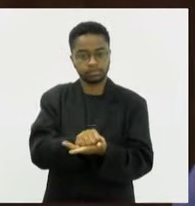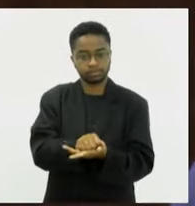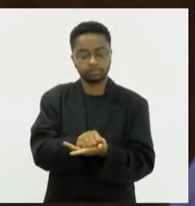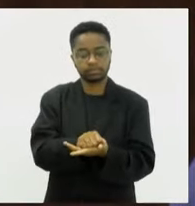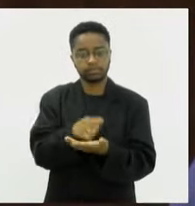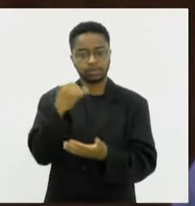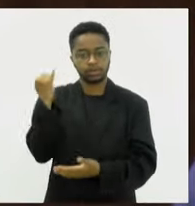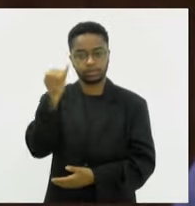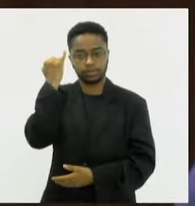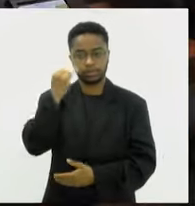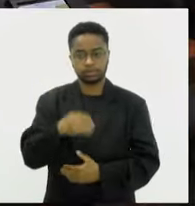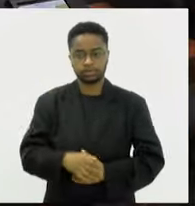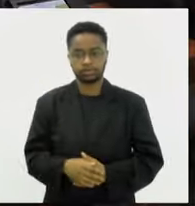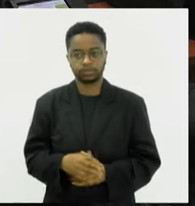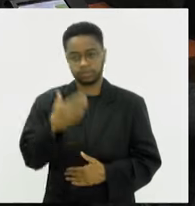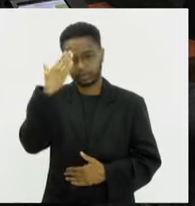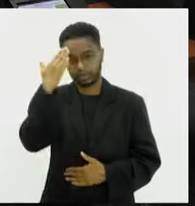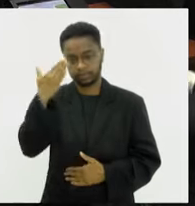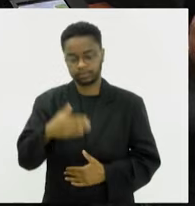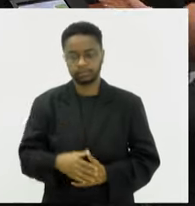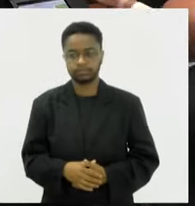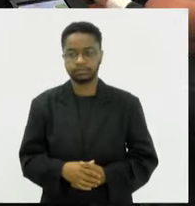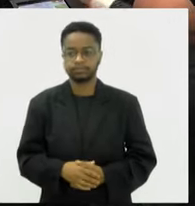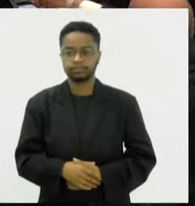é importante para mim. Obrigado.